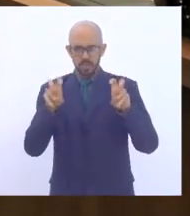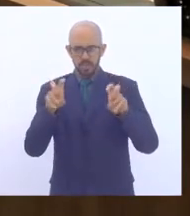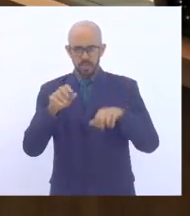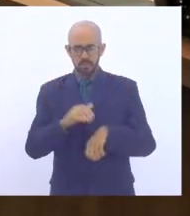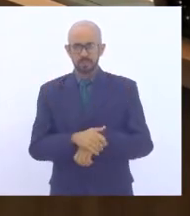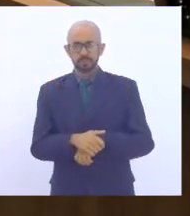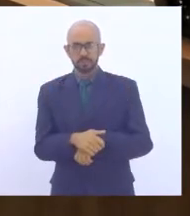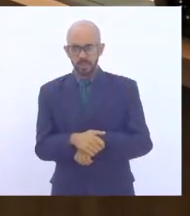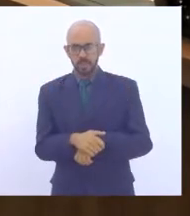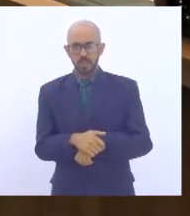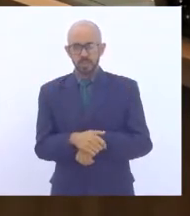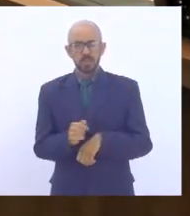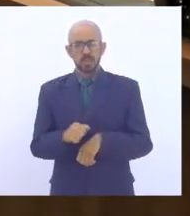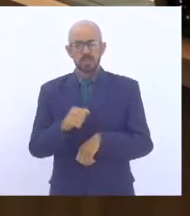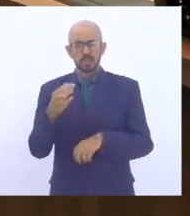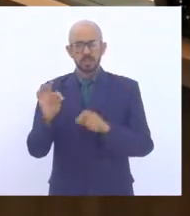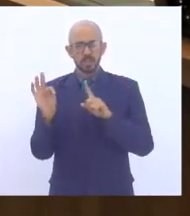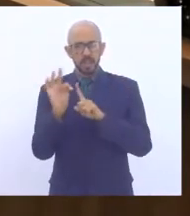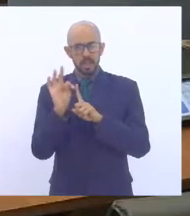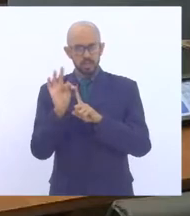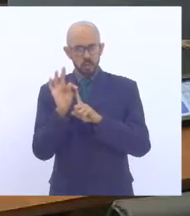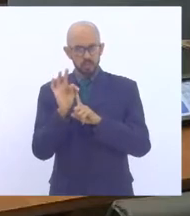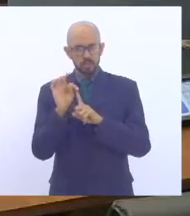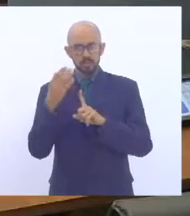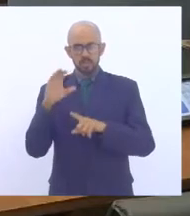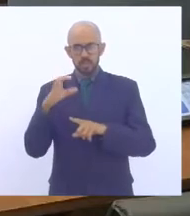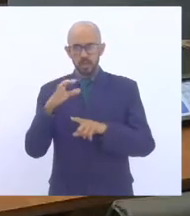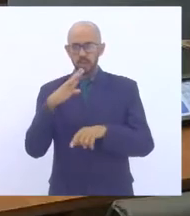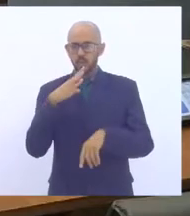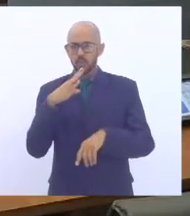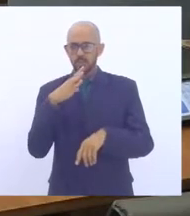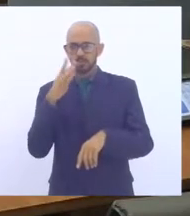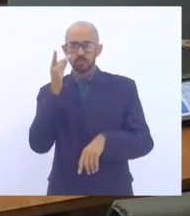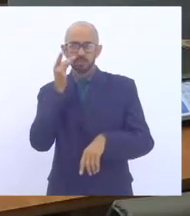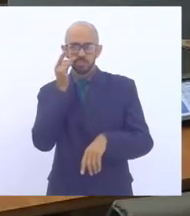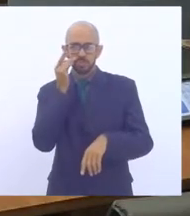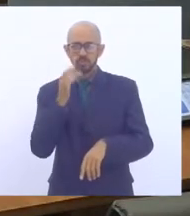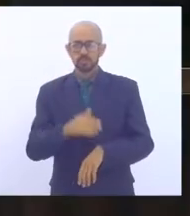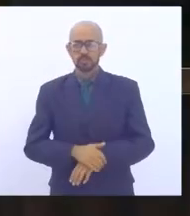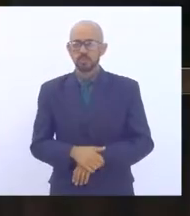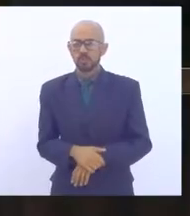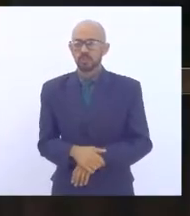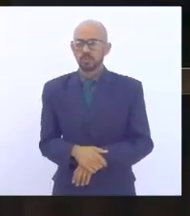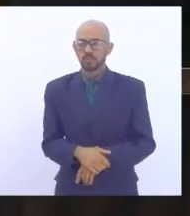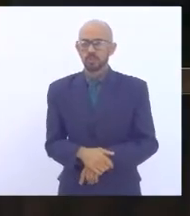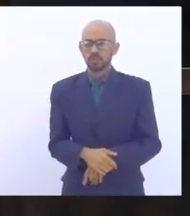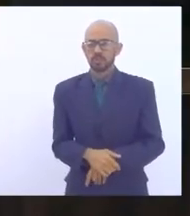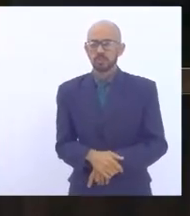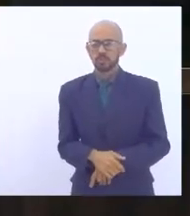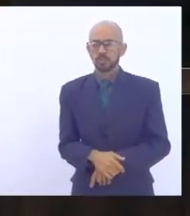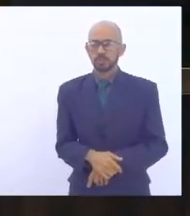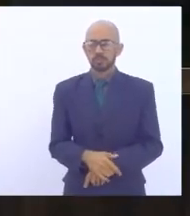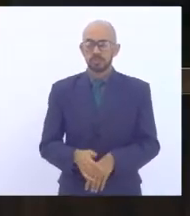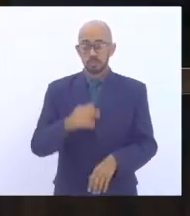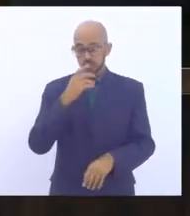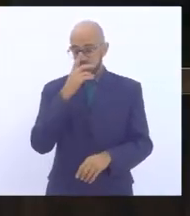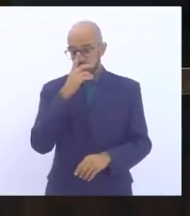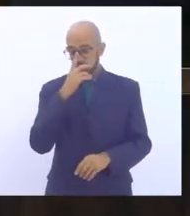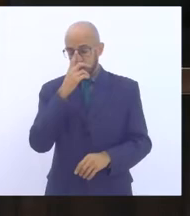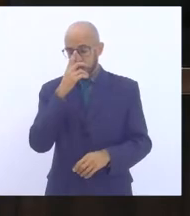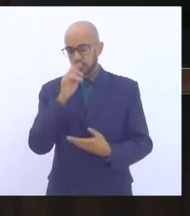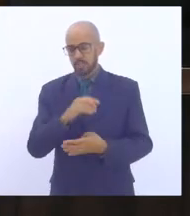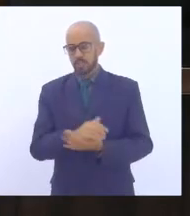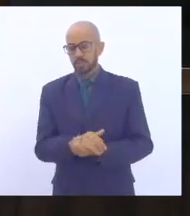Teresópolis quanto a Niterói uma experiência eu conheci de perto o então Deputado waldeck eu estive em